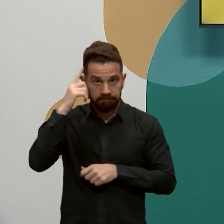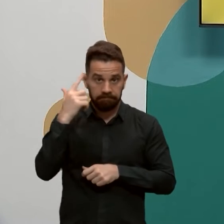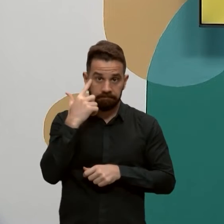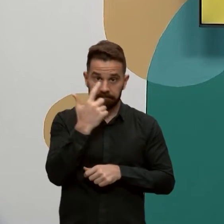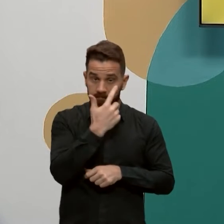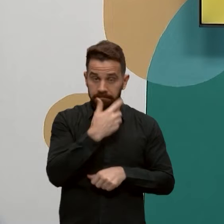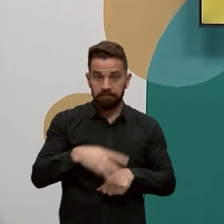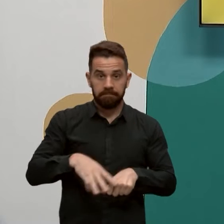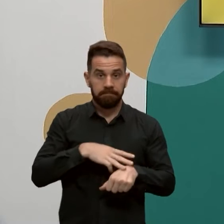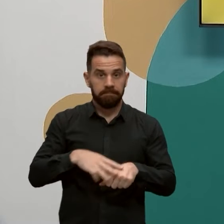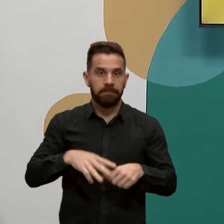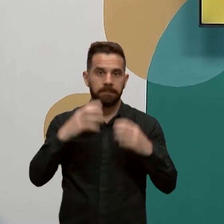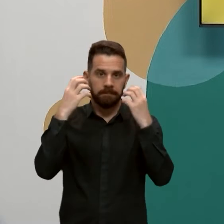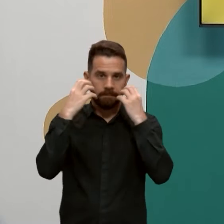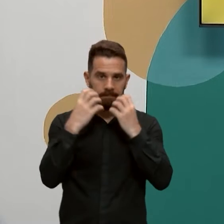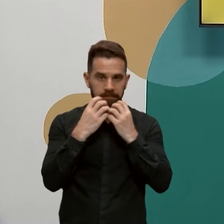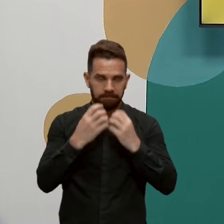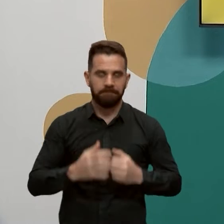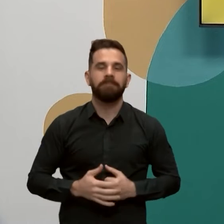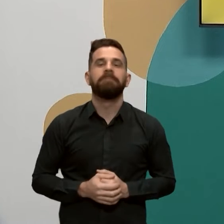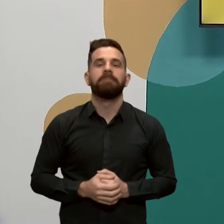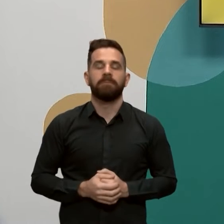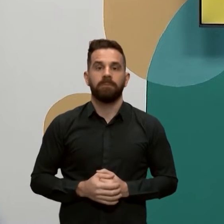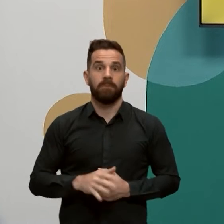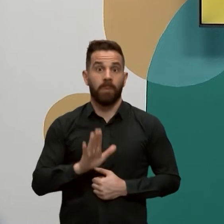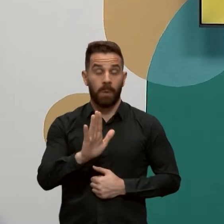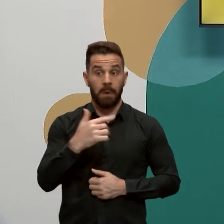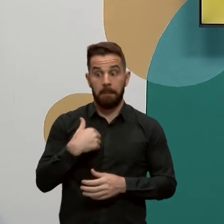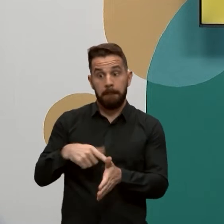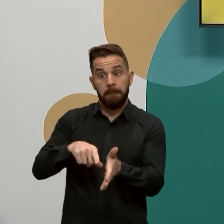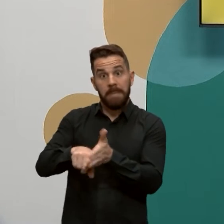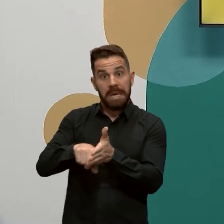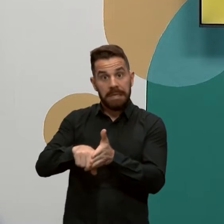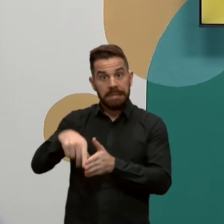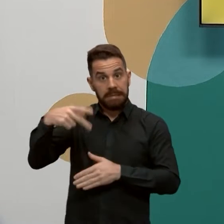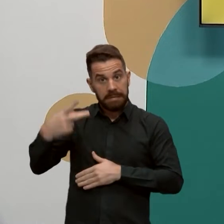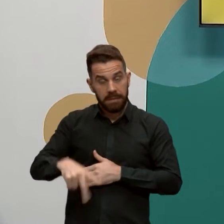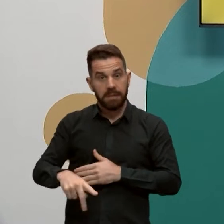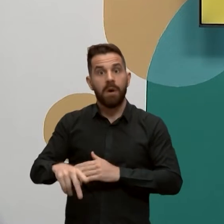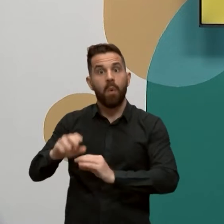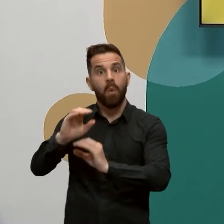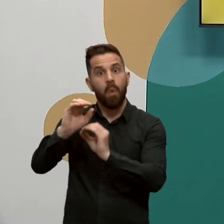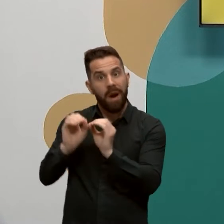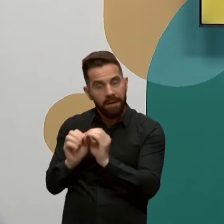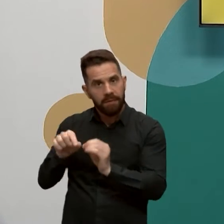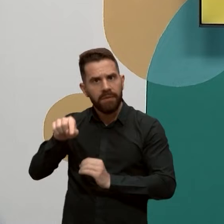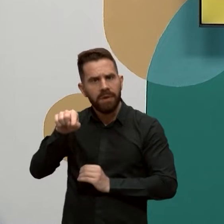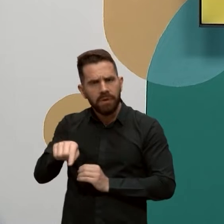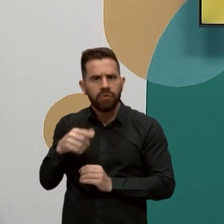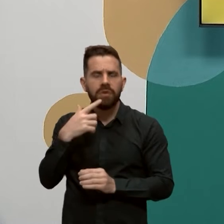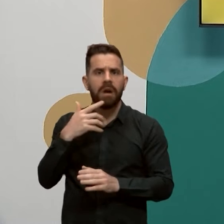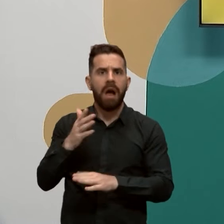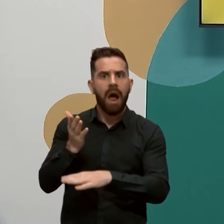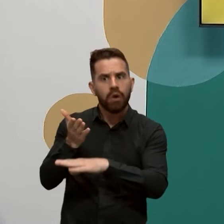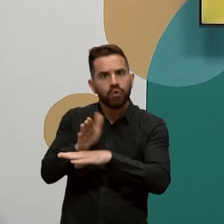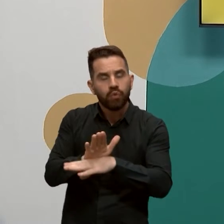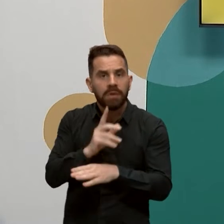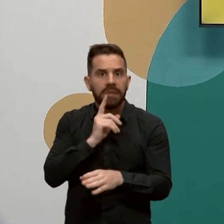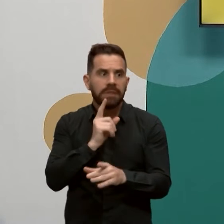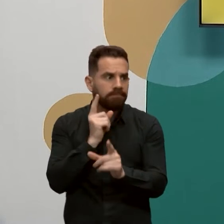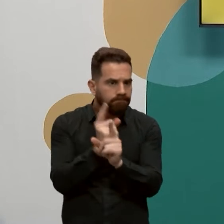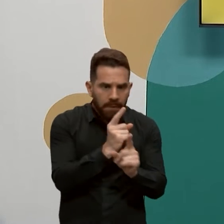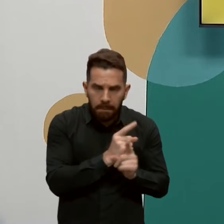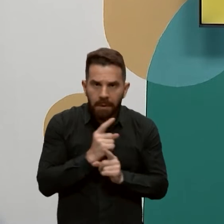e tem barba cheia. Uma pesquisa desenvolvida na UFG ajuda a identificar espécies